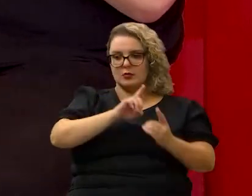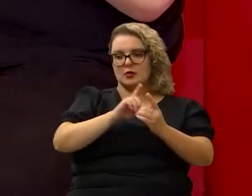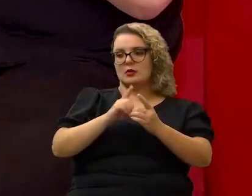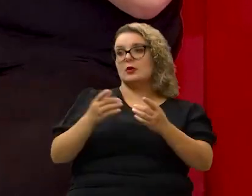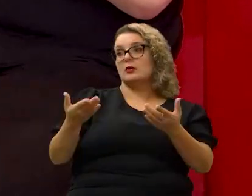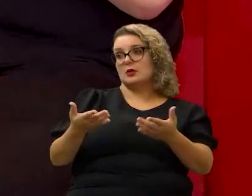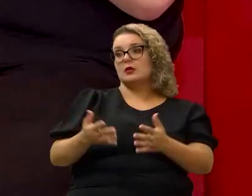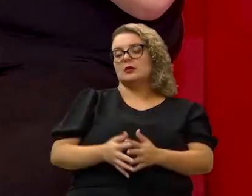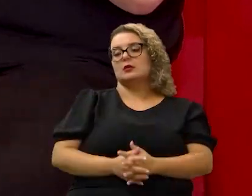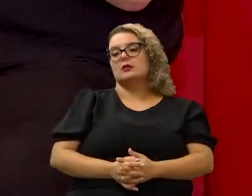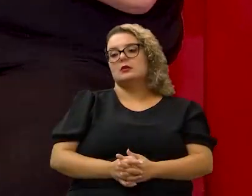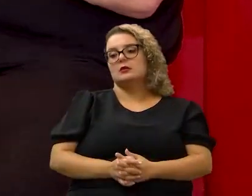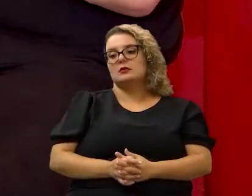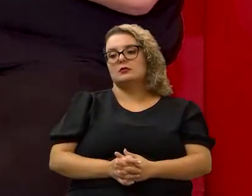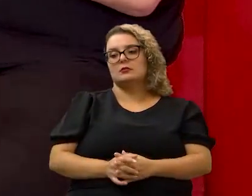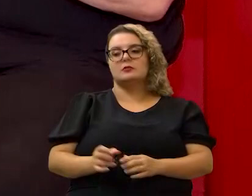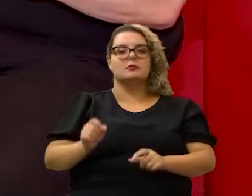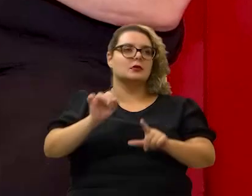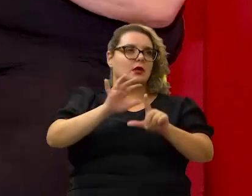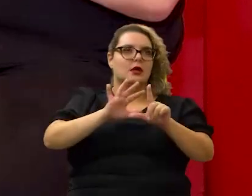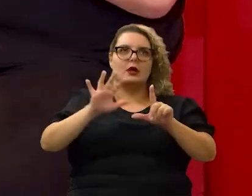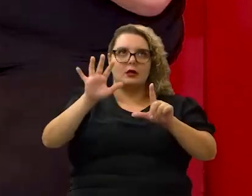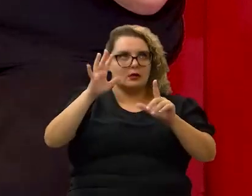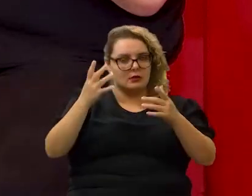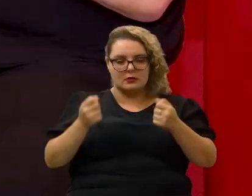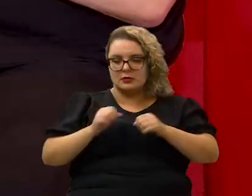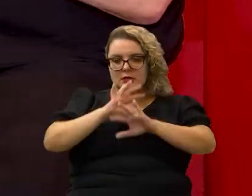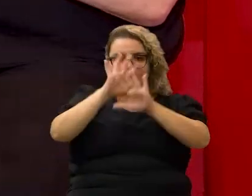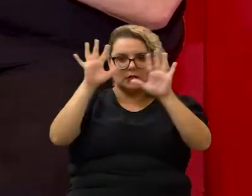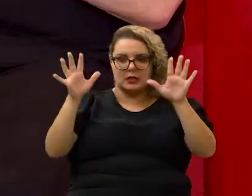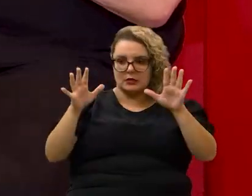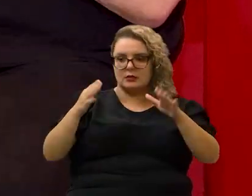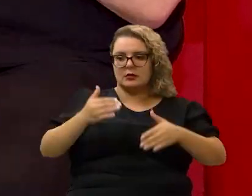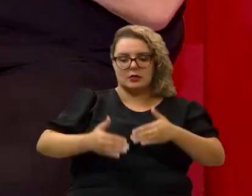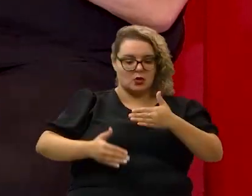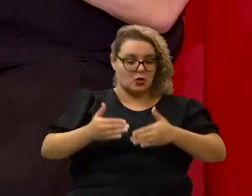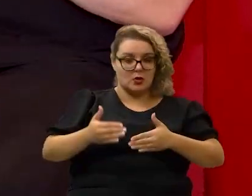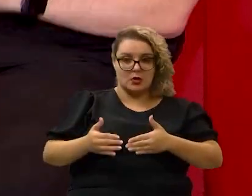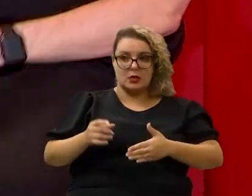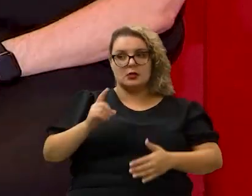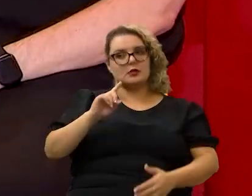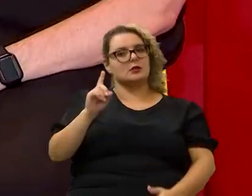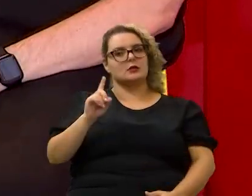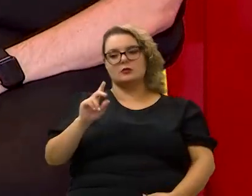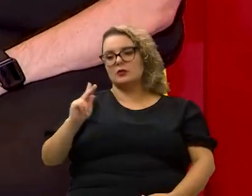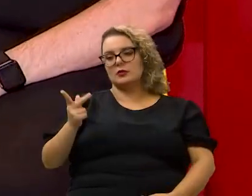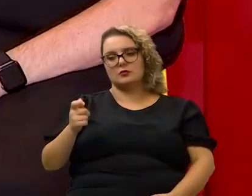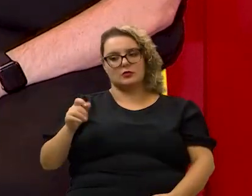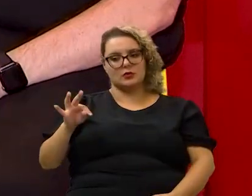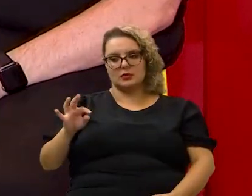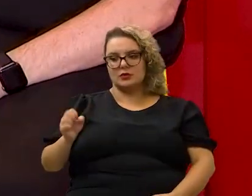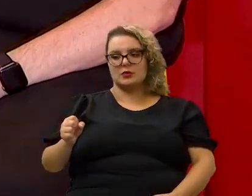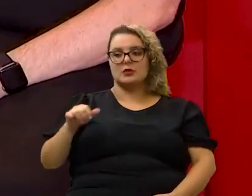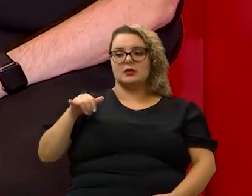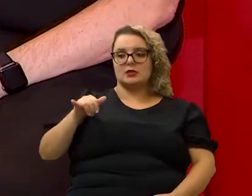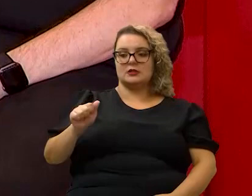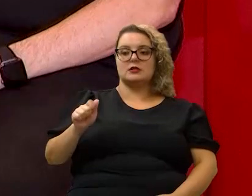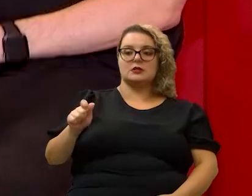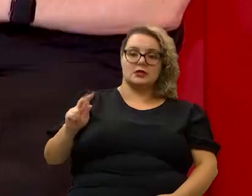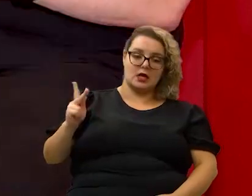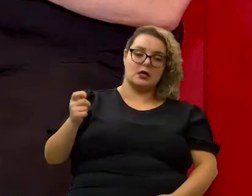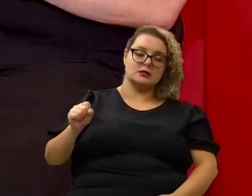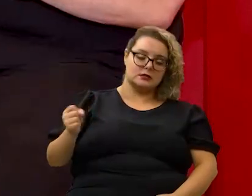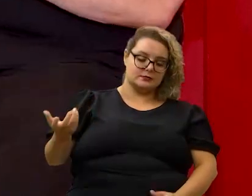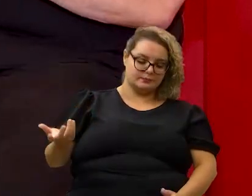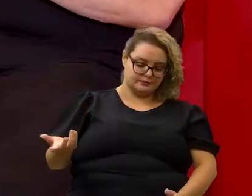atendem hoje. Que aí fica meio evidente que é robô, porque as opções ficam limitadas. Não é o caso dessas IAs. Então